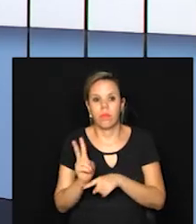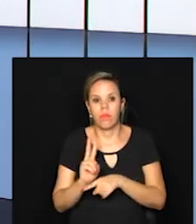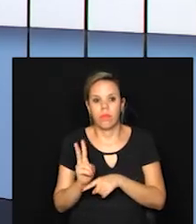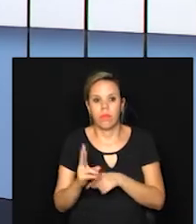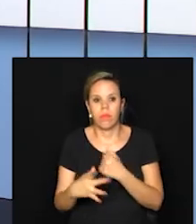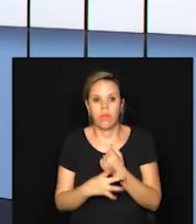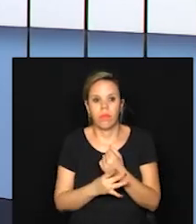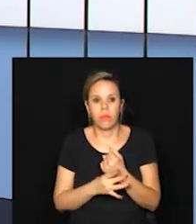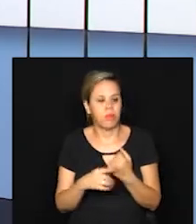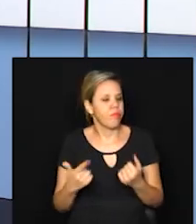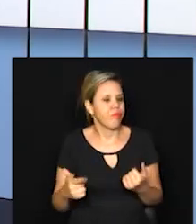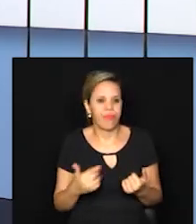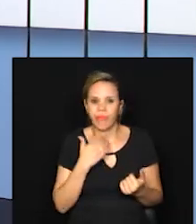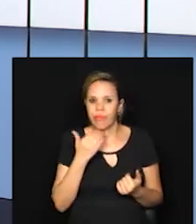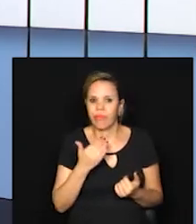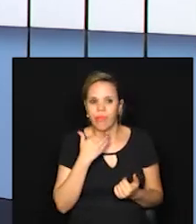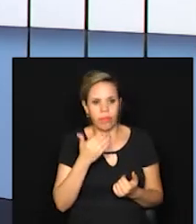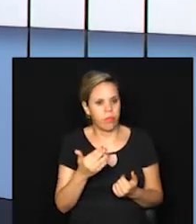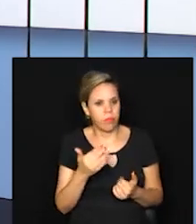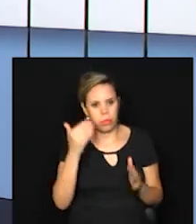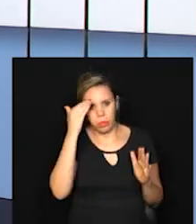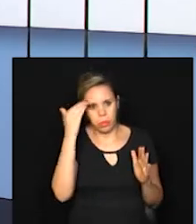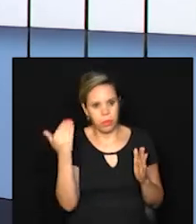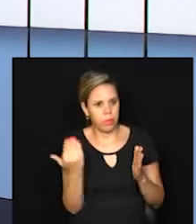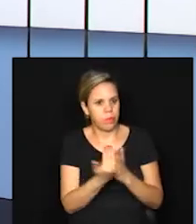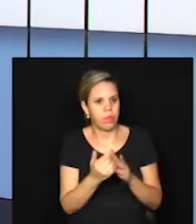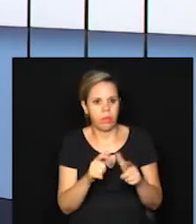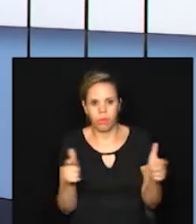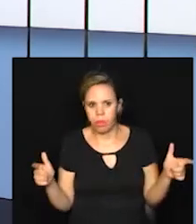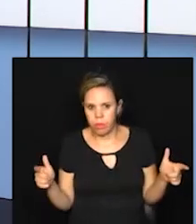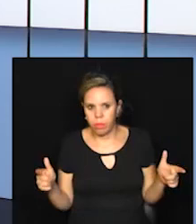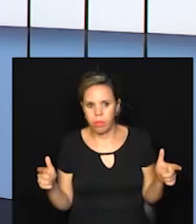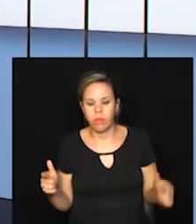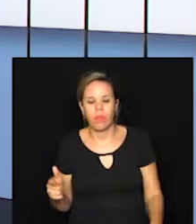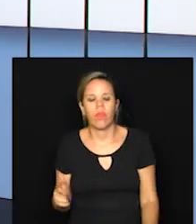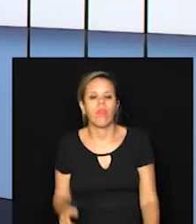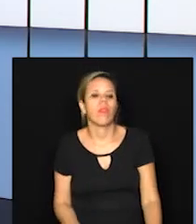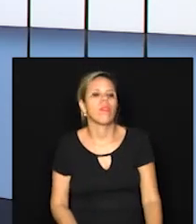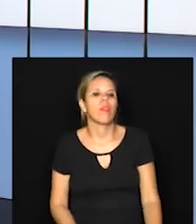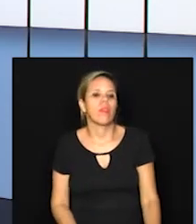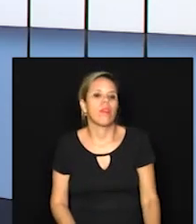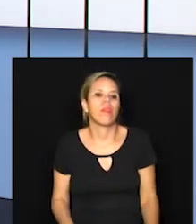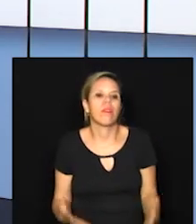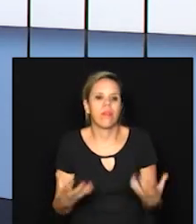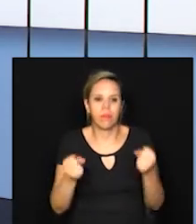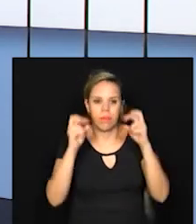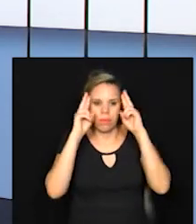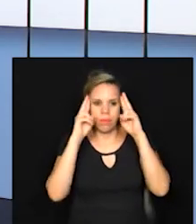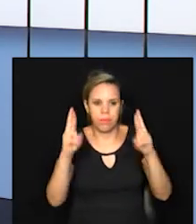talvez não estejam sendo aí amplamente